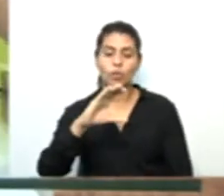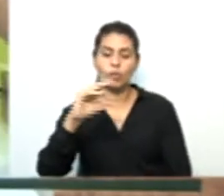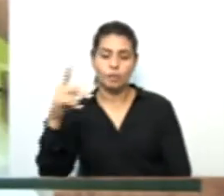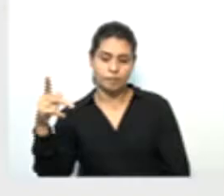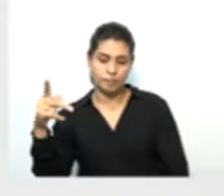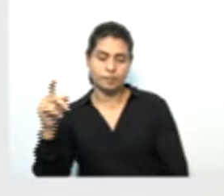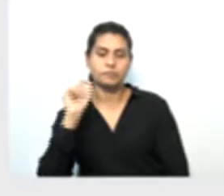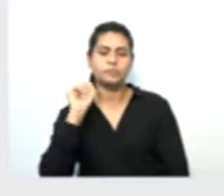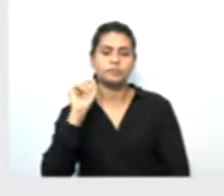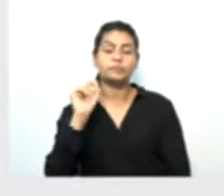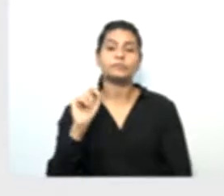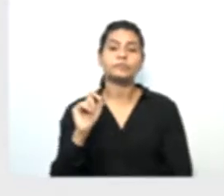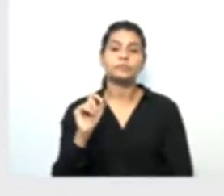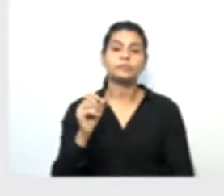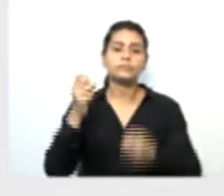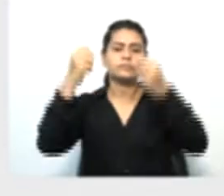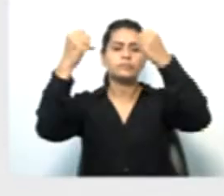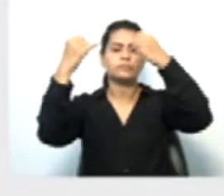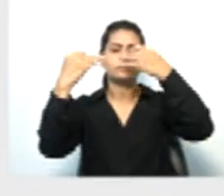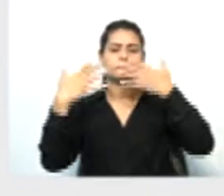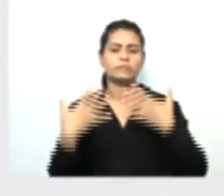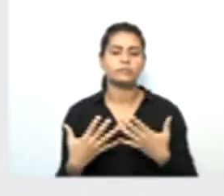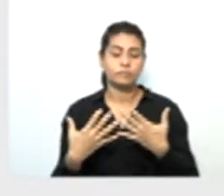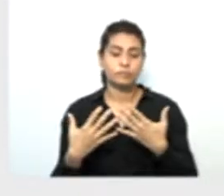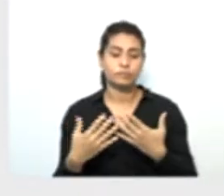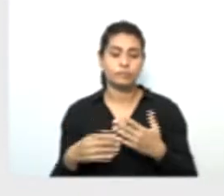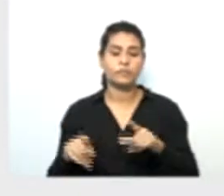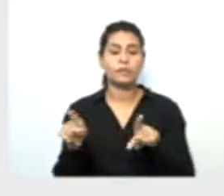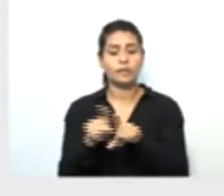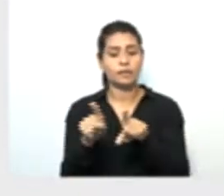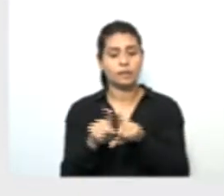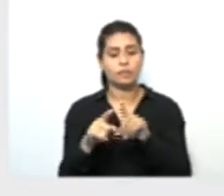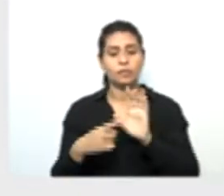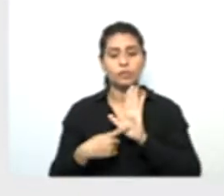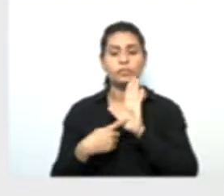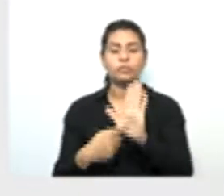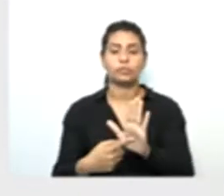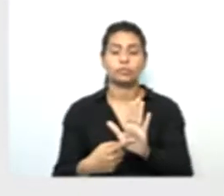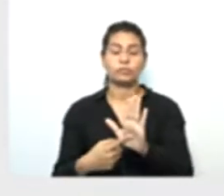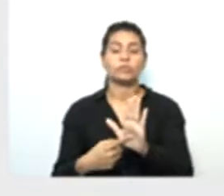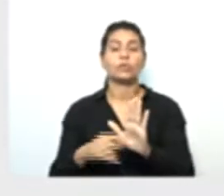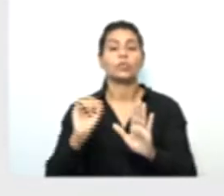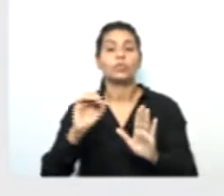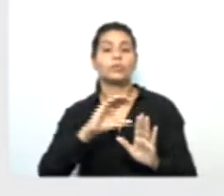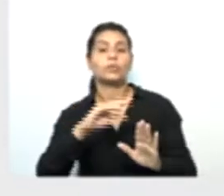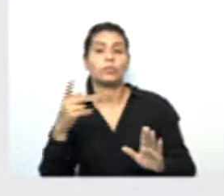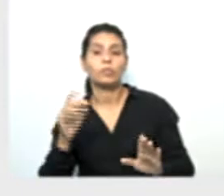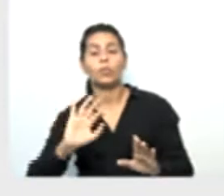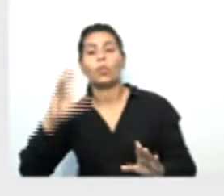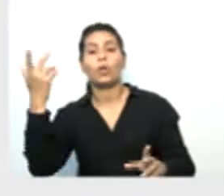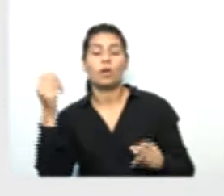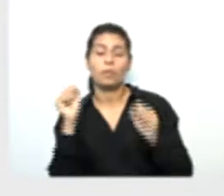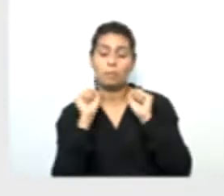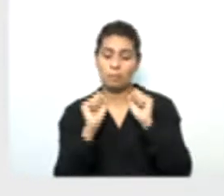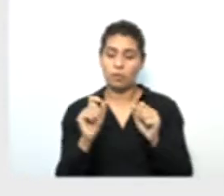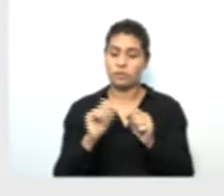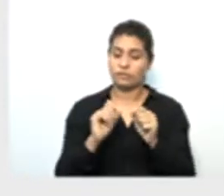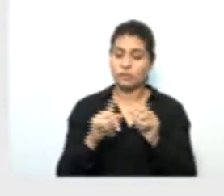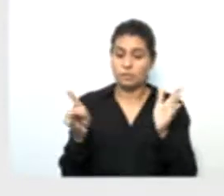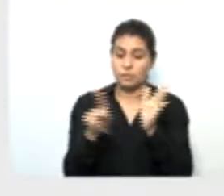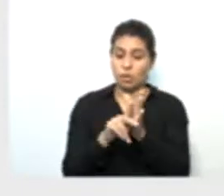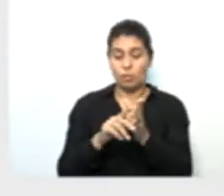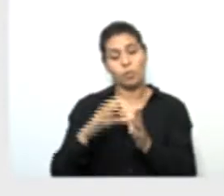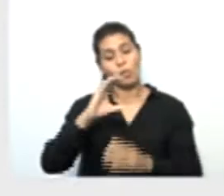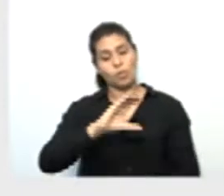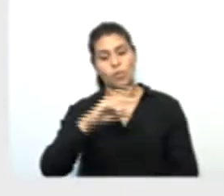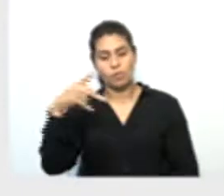São operações que caracterizam o ato cooperativo, os quais podem ser realizados apenas por